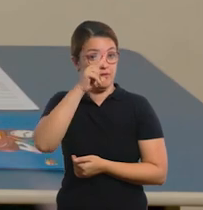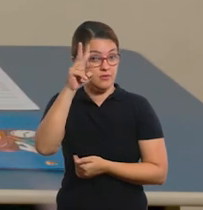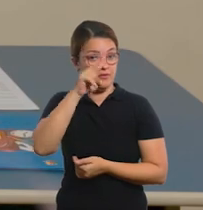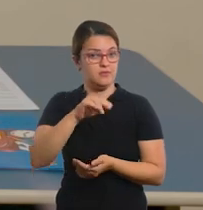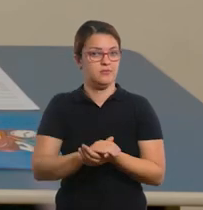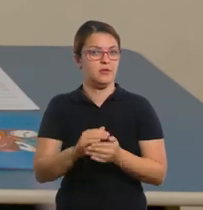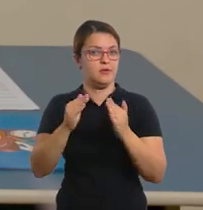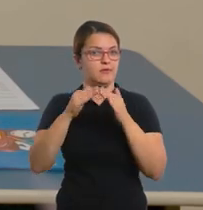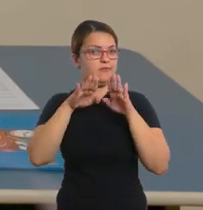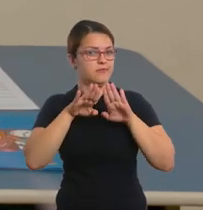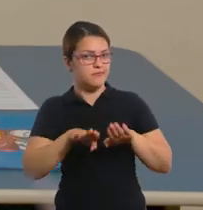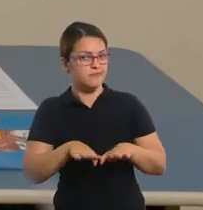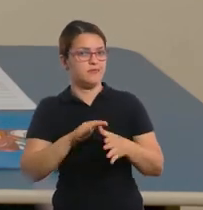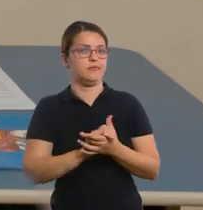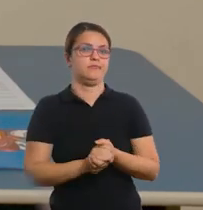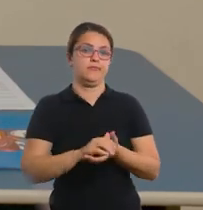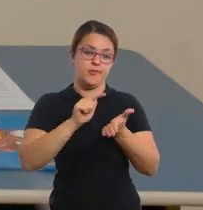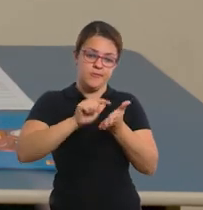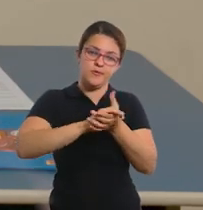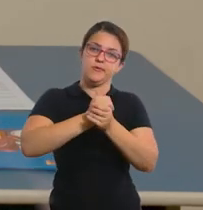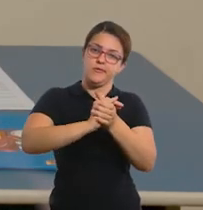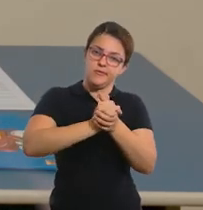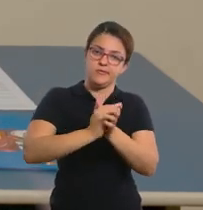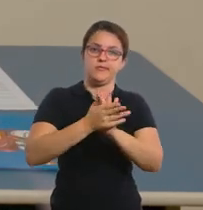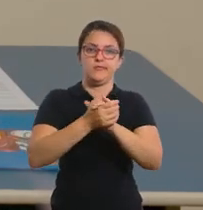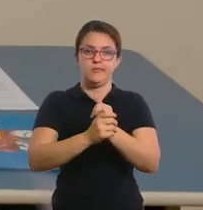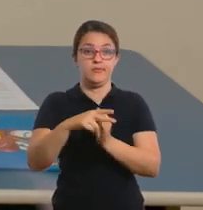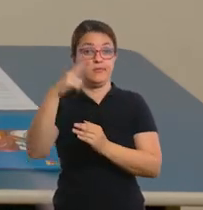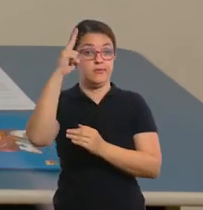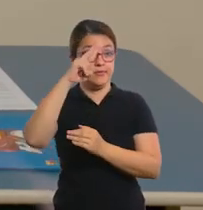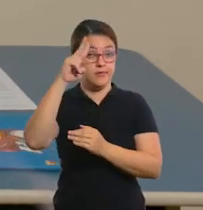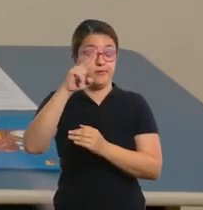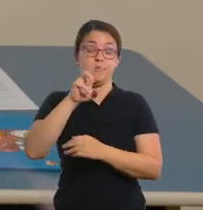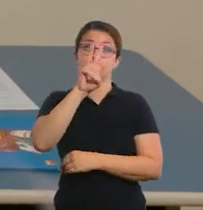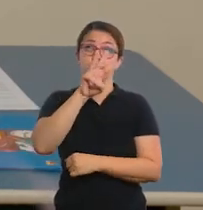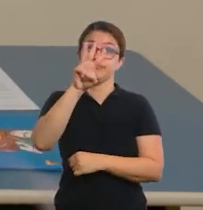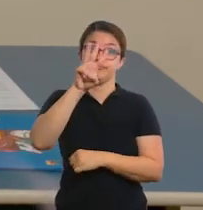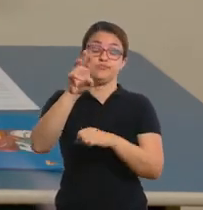Lembra, ficar em casa, lavem bem as mãos, lembrem de